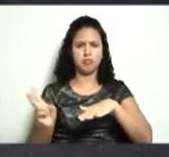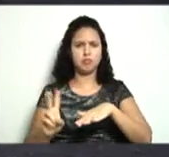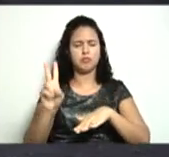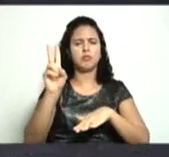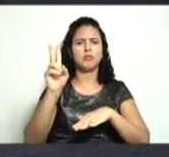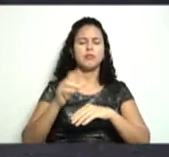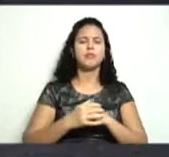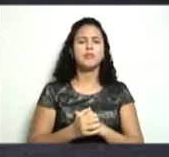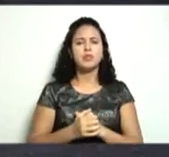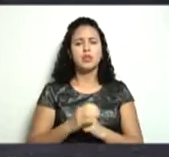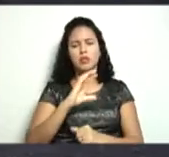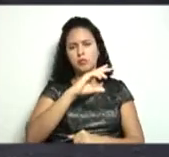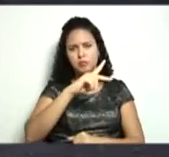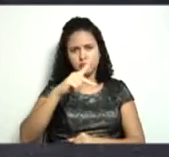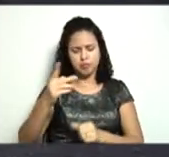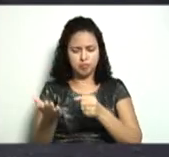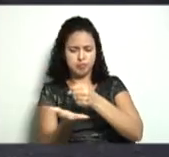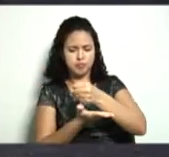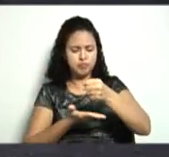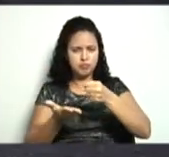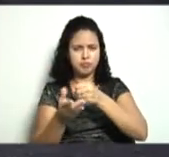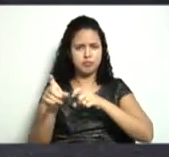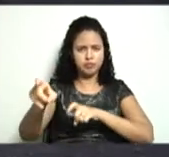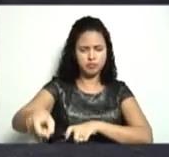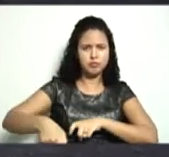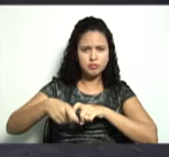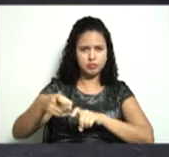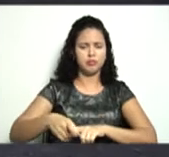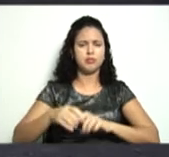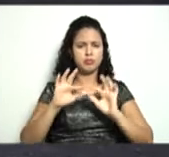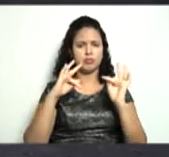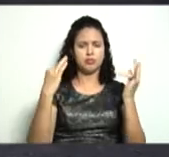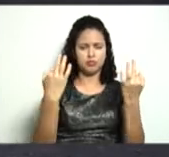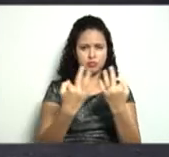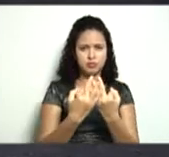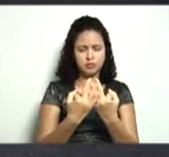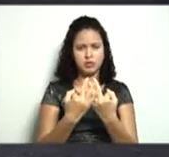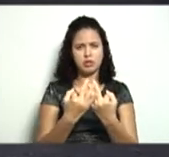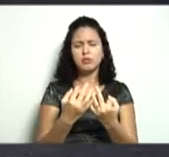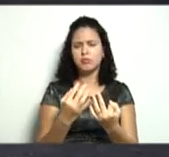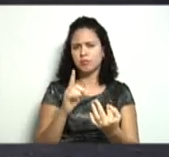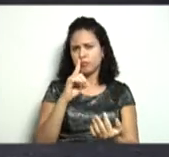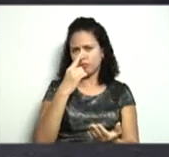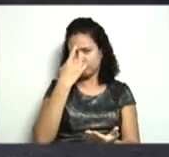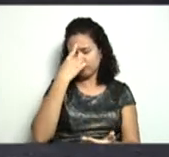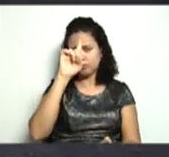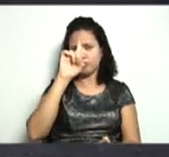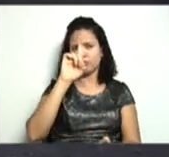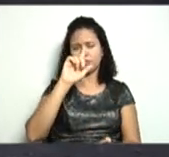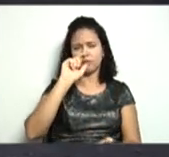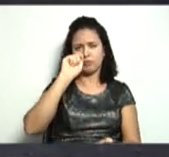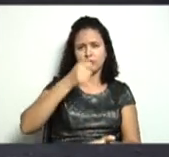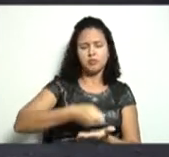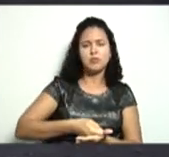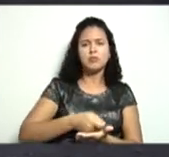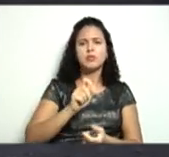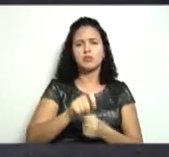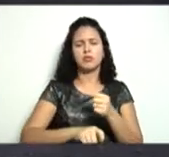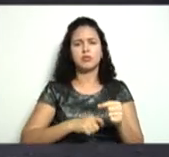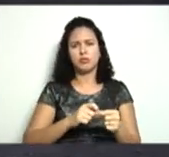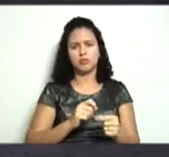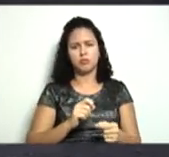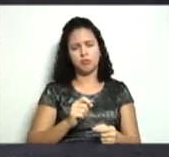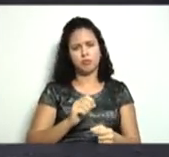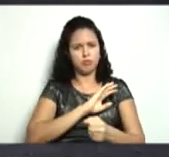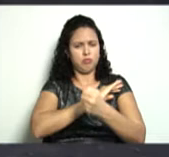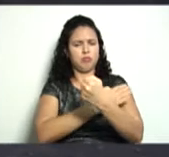como o cooperativismo é a base da agricultura familiar, a gente teve o envolvimento direto para fortificar o